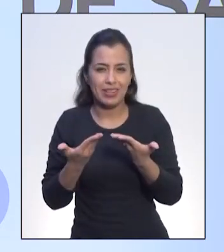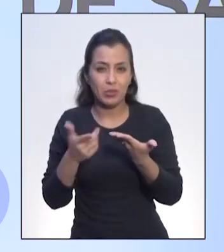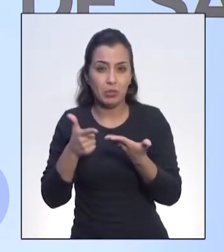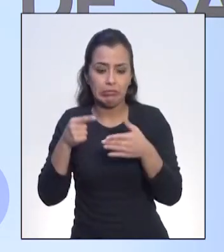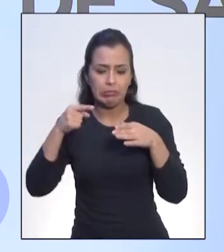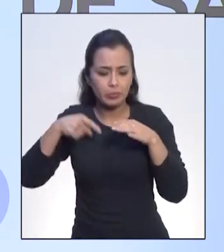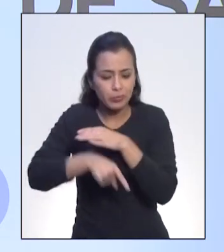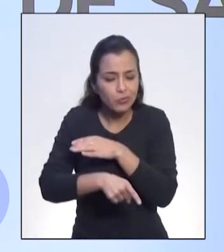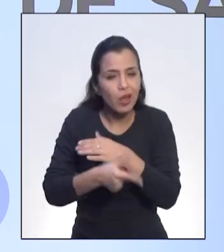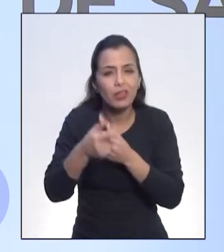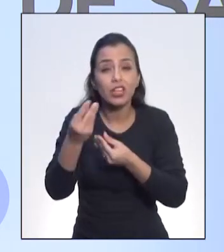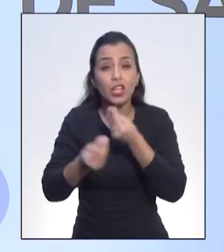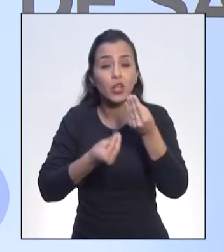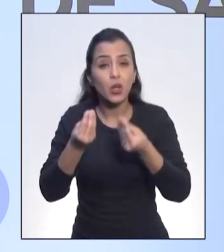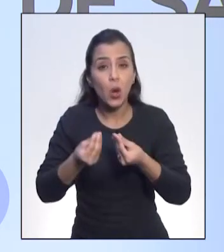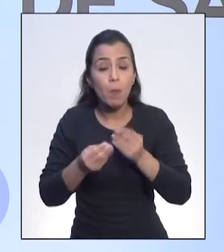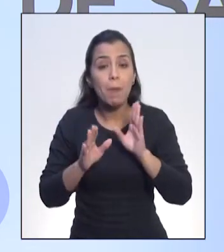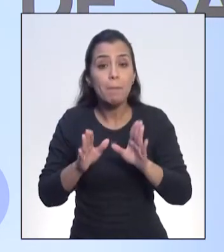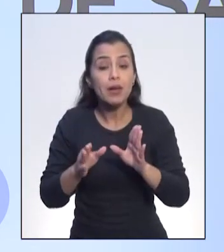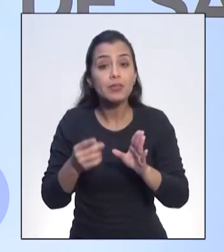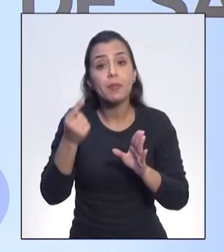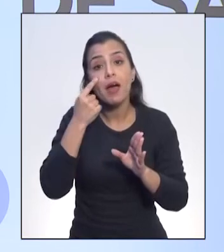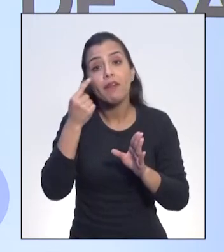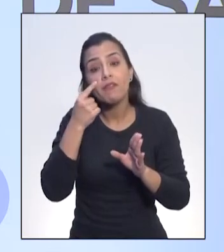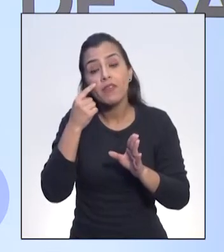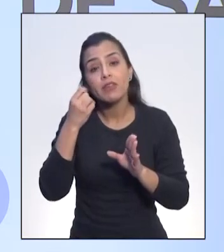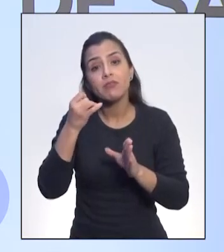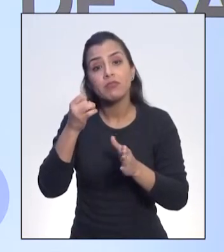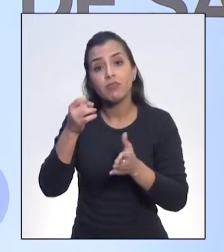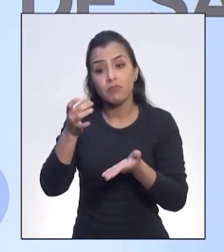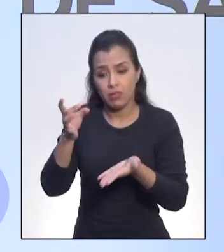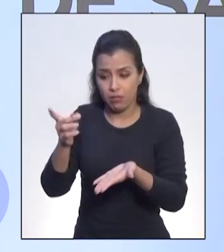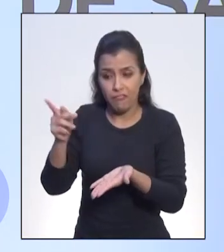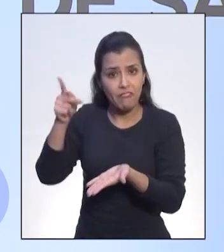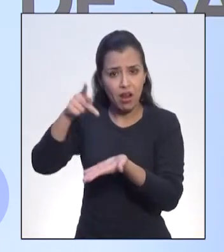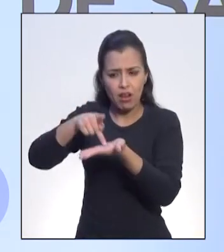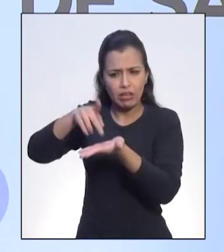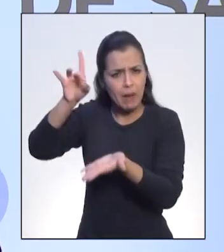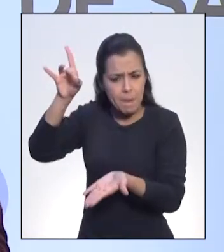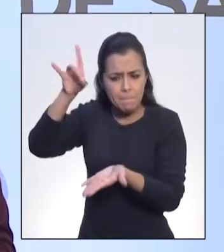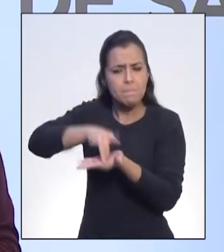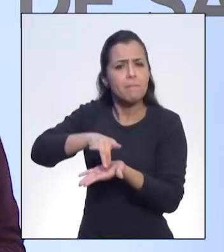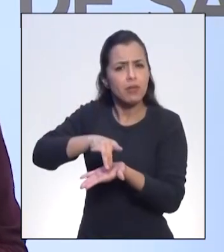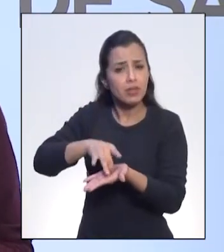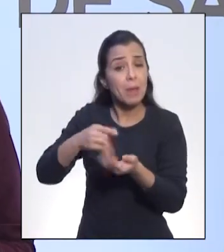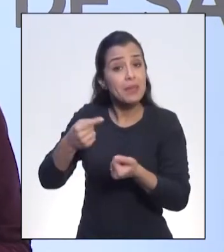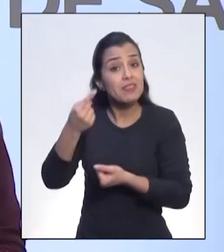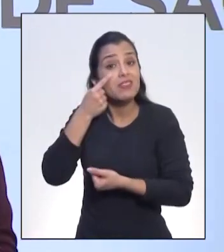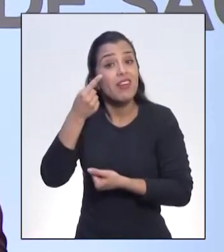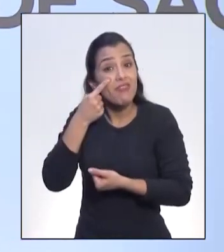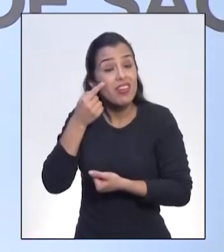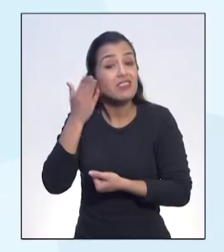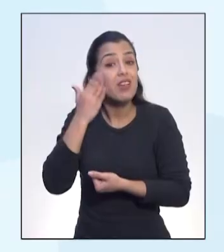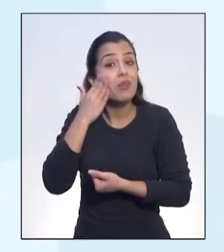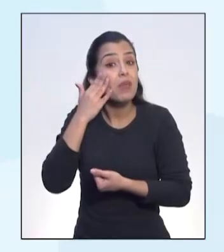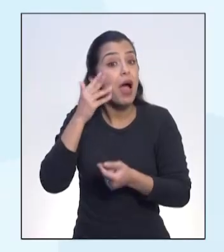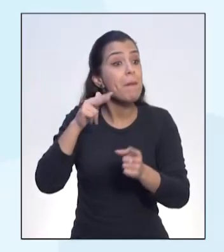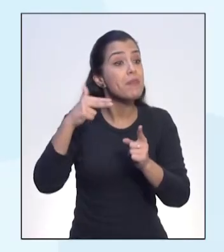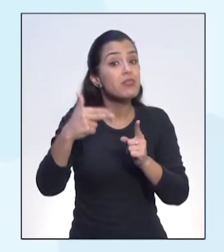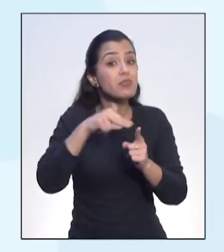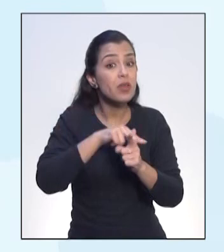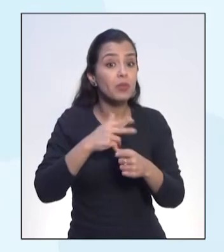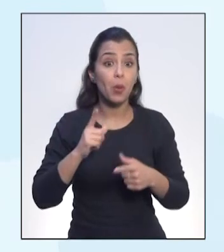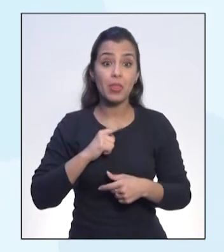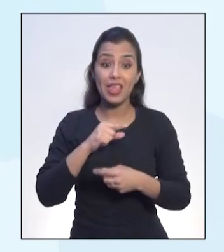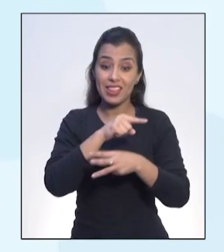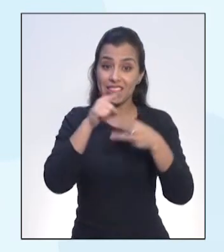nisso, sobre essa noção de verdade, inclusive sobre a noção de verdade absoluta. E aqui tem 3 pontos que eu quero trabalhar com vocês.